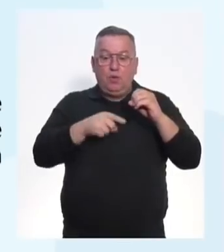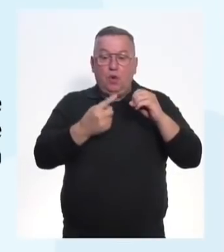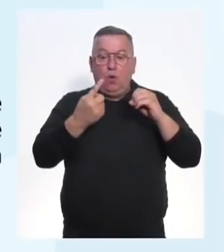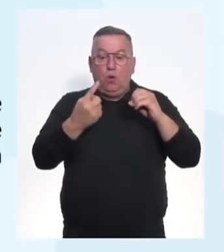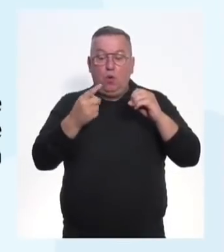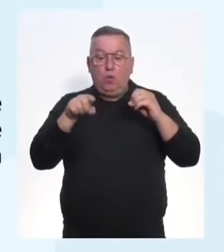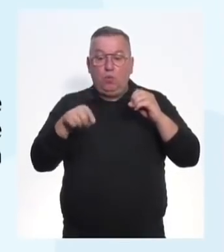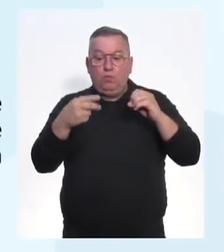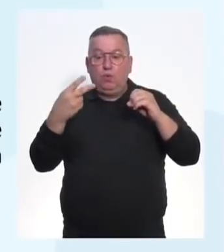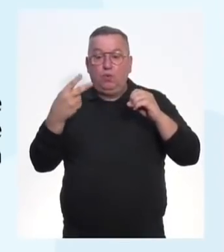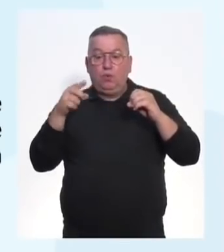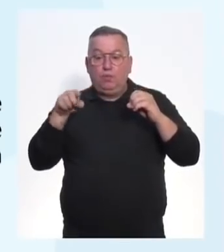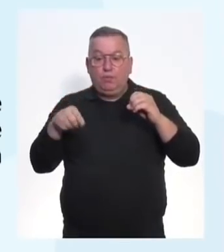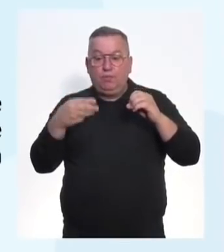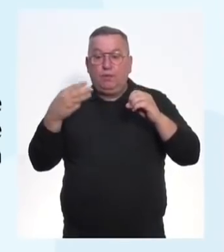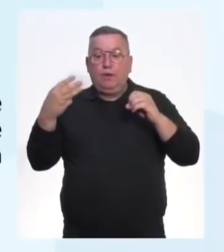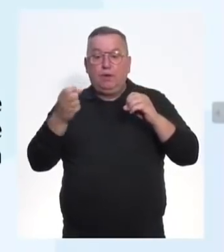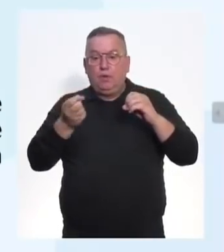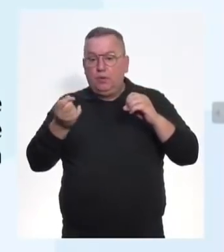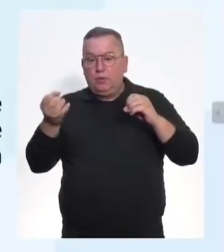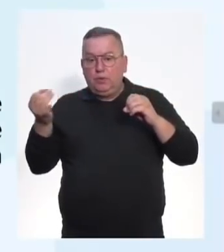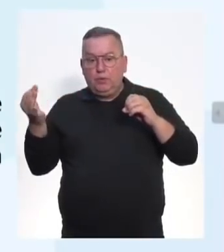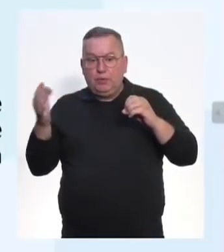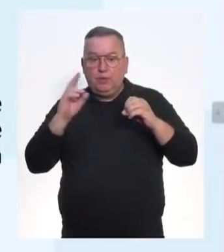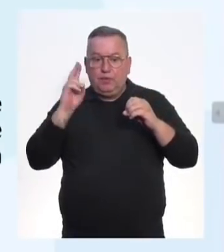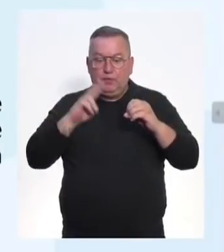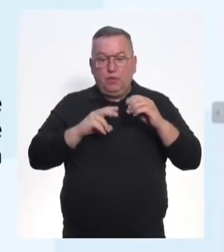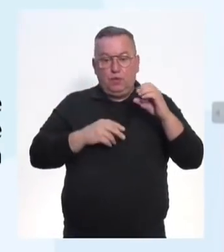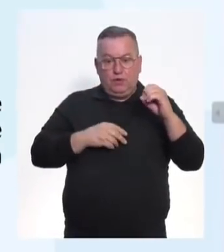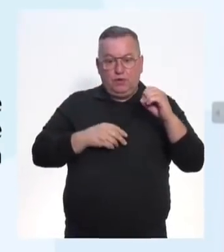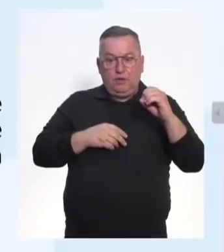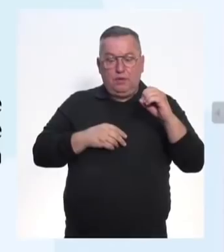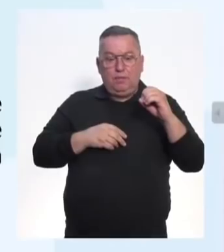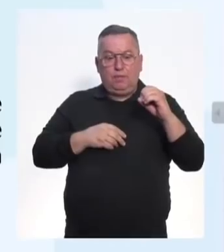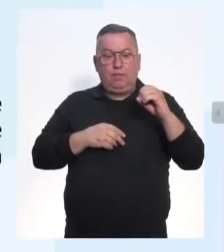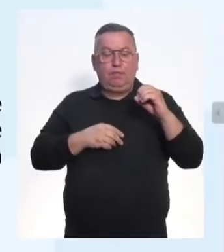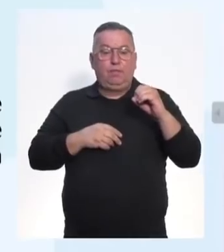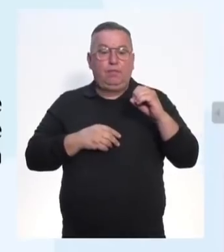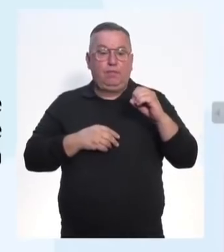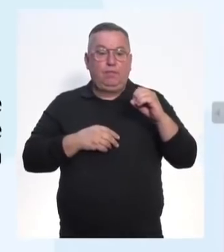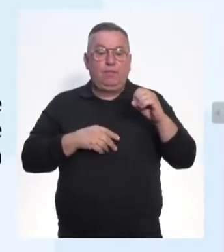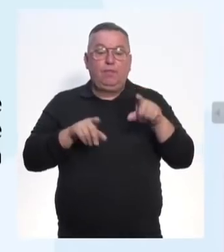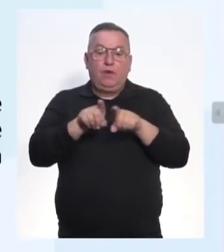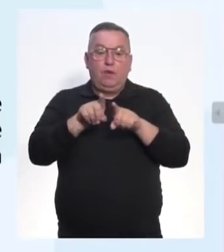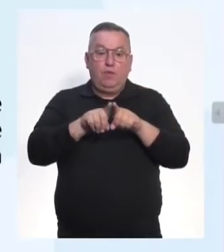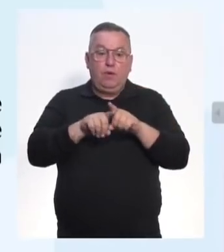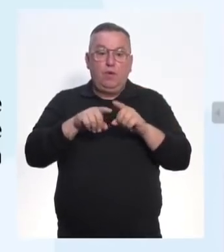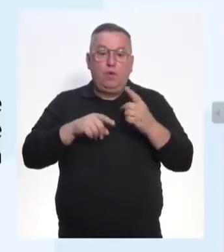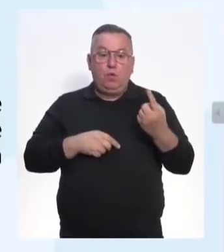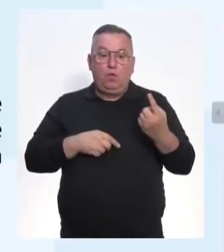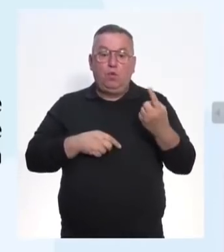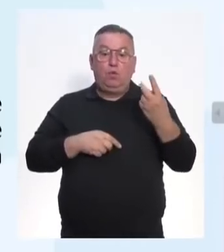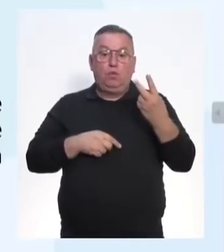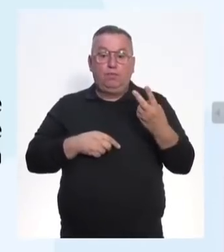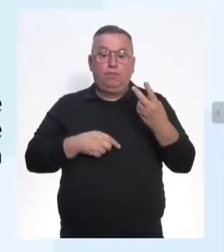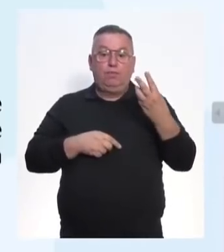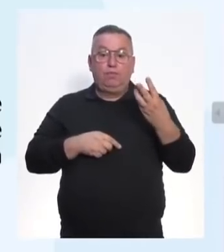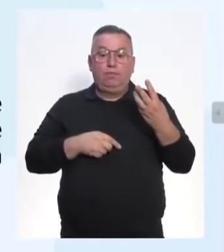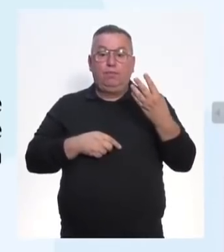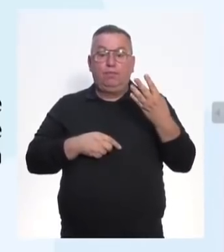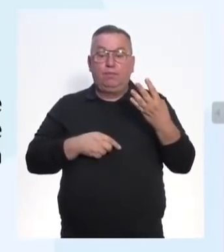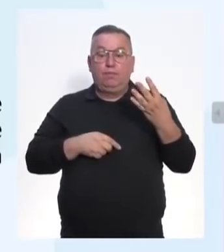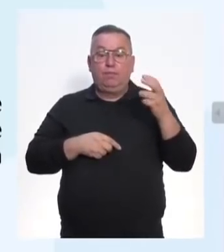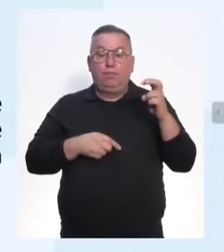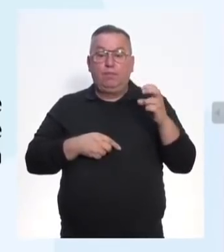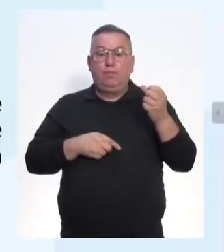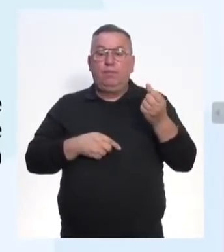aqui do zero é o primeiro termo dos números naturais, né, Ale? E aí nós temos os números 1, 2, 3,